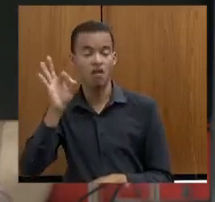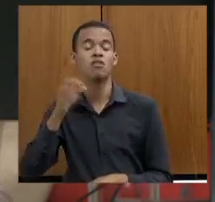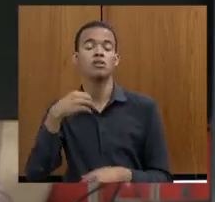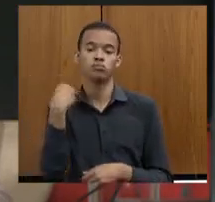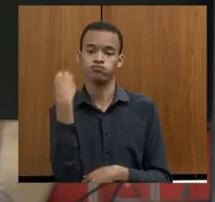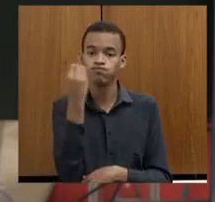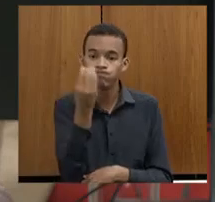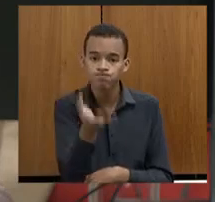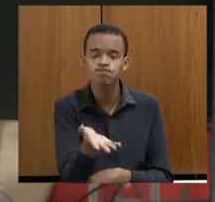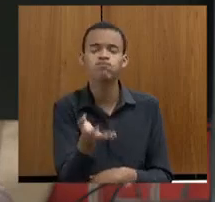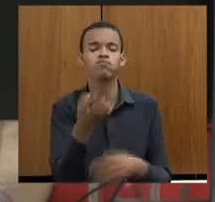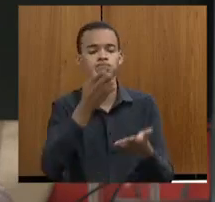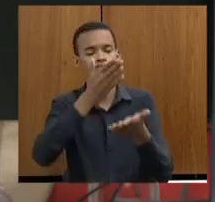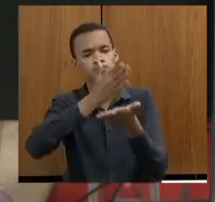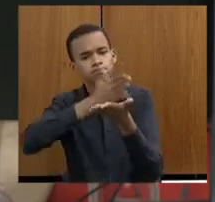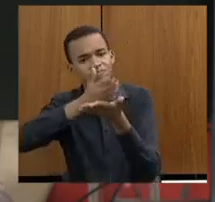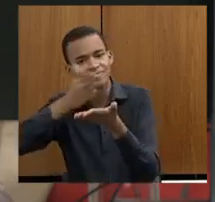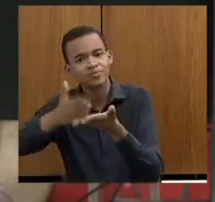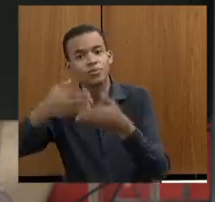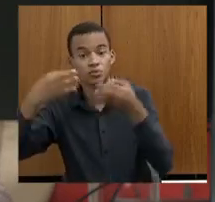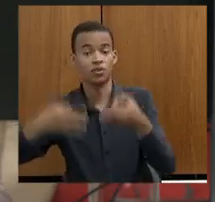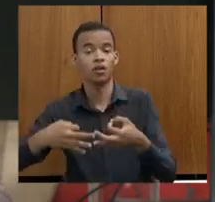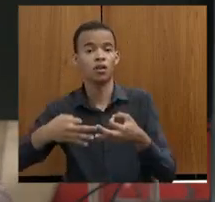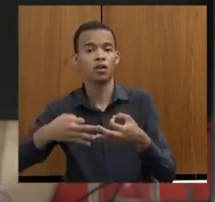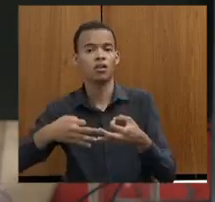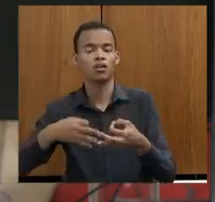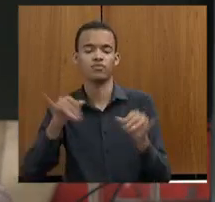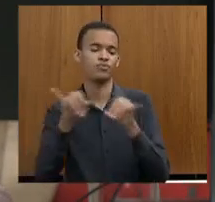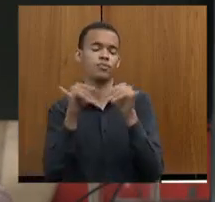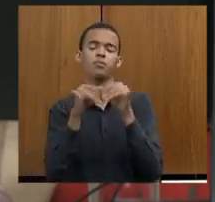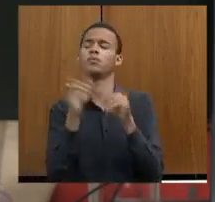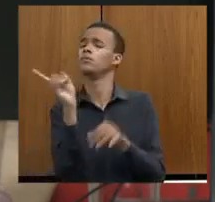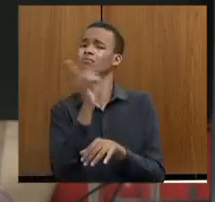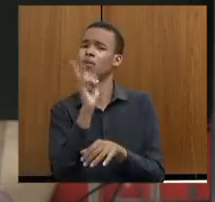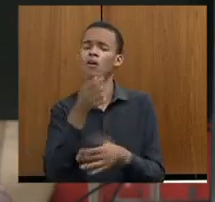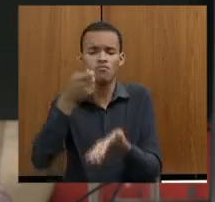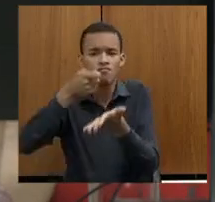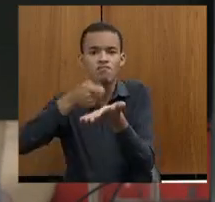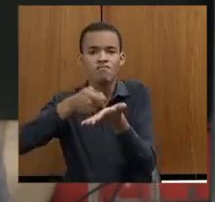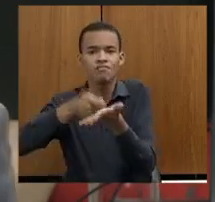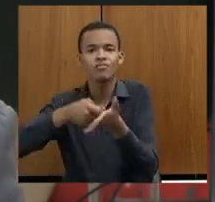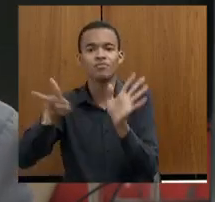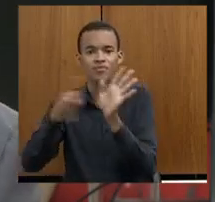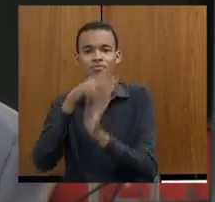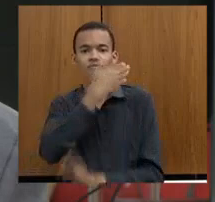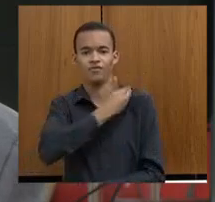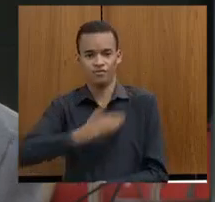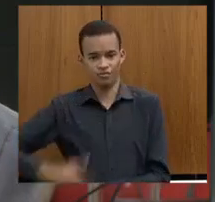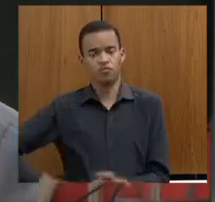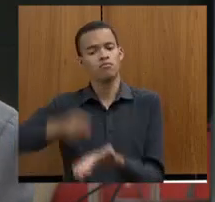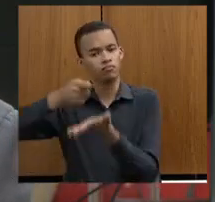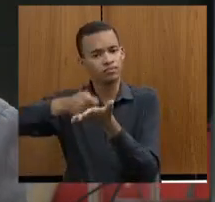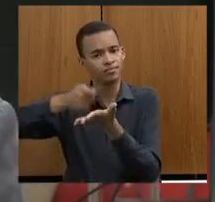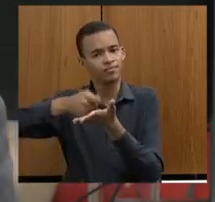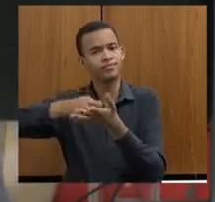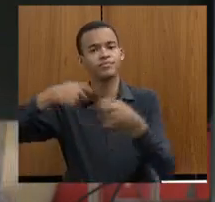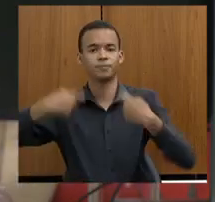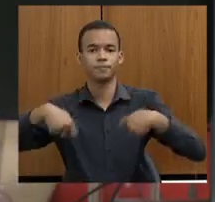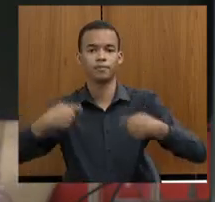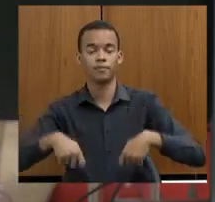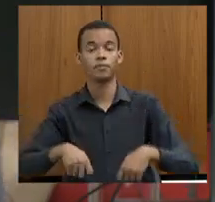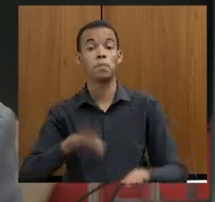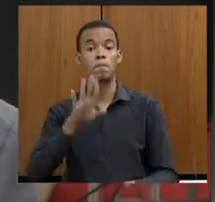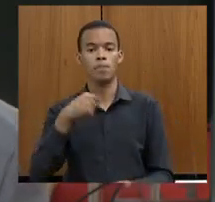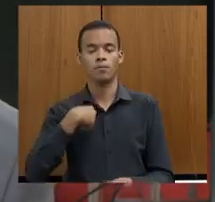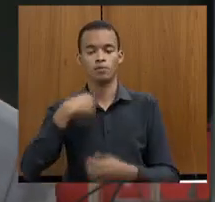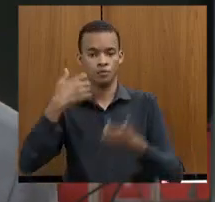sim é obrigação do governo sim mas eu tenho um ditado meu caro e